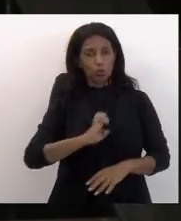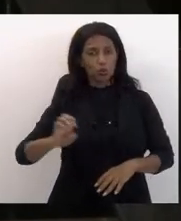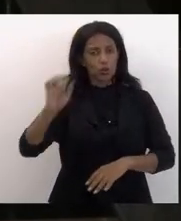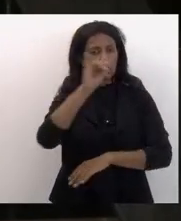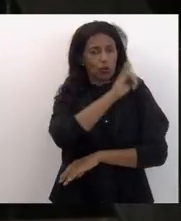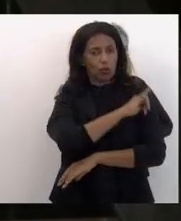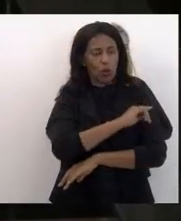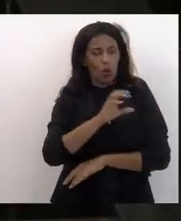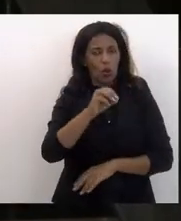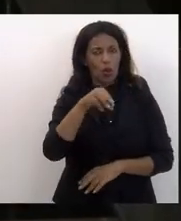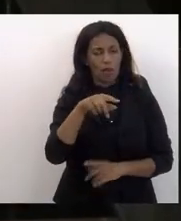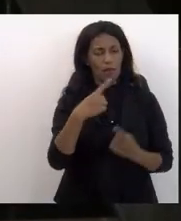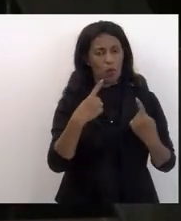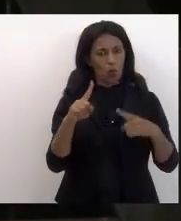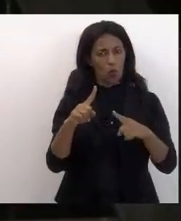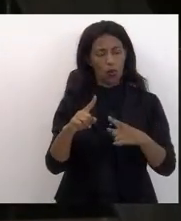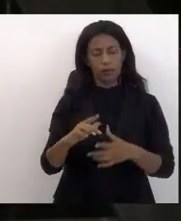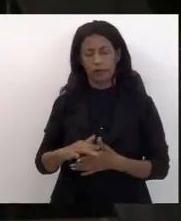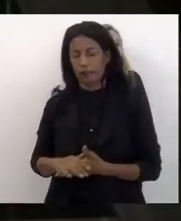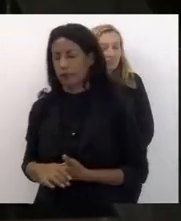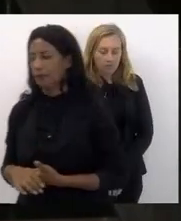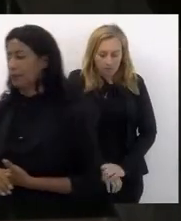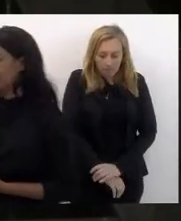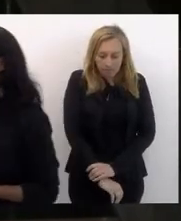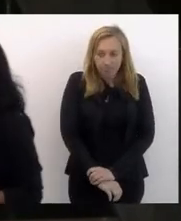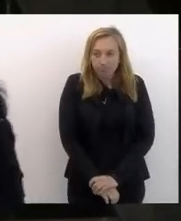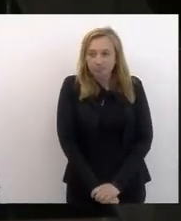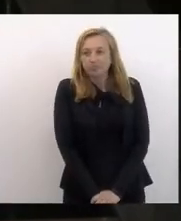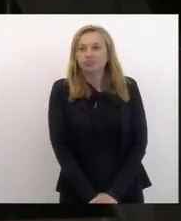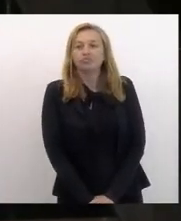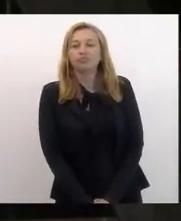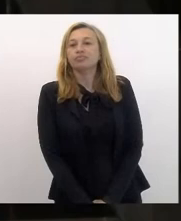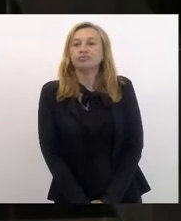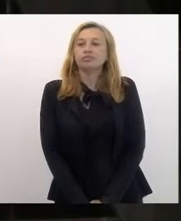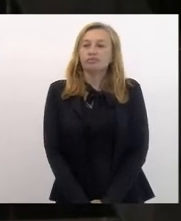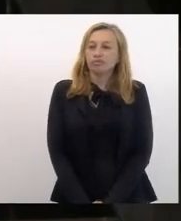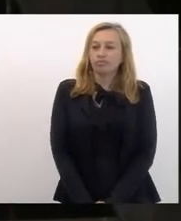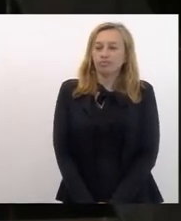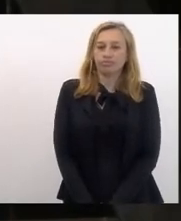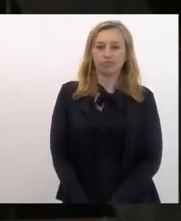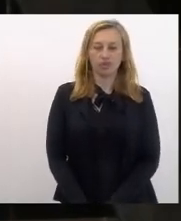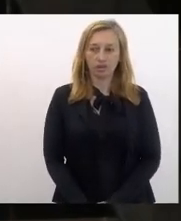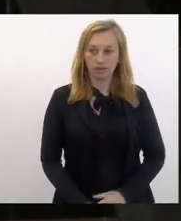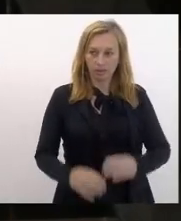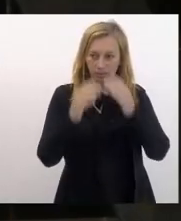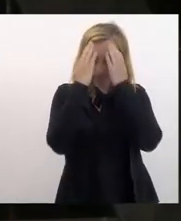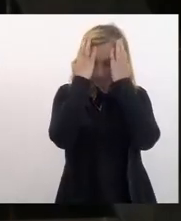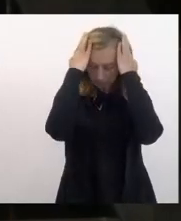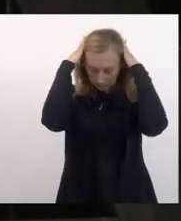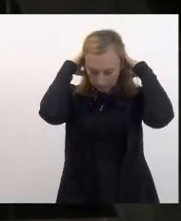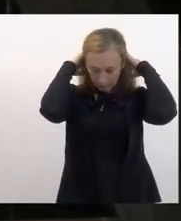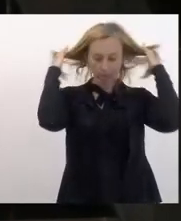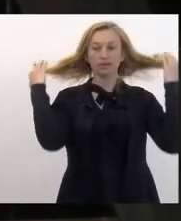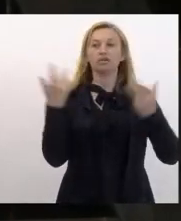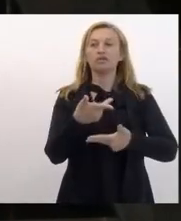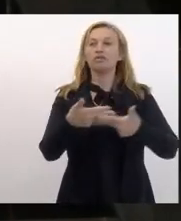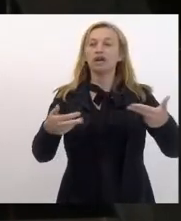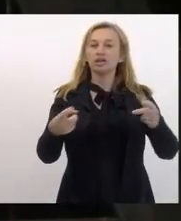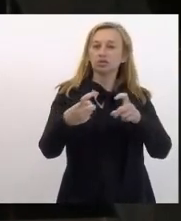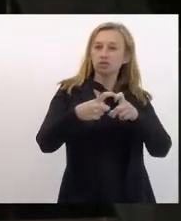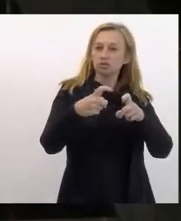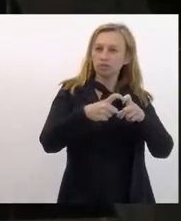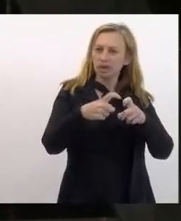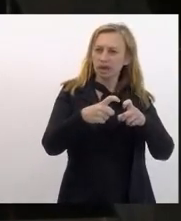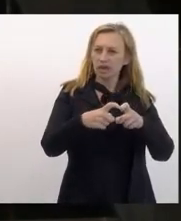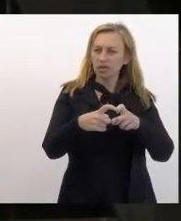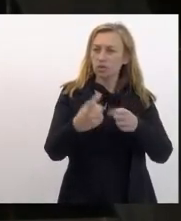a OMS é contra, o Conselho Federal de Medicina é contra. Diversos médicos, centenas, milhares de